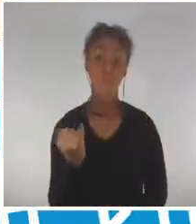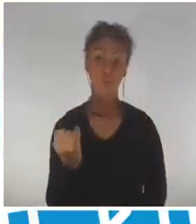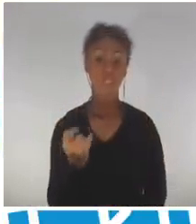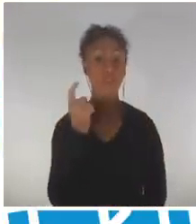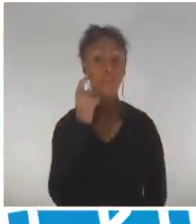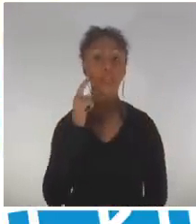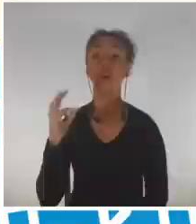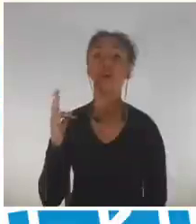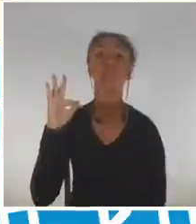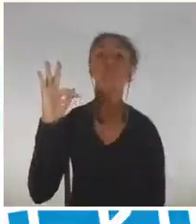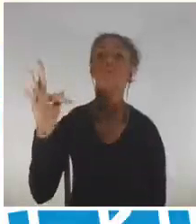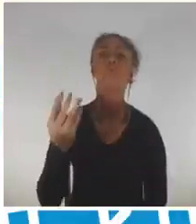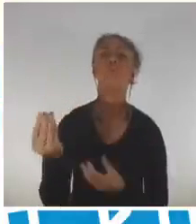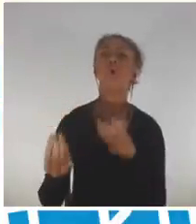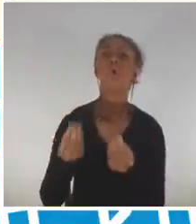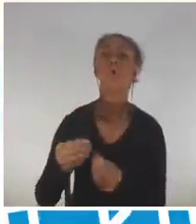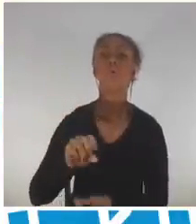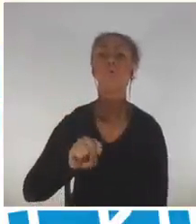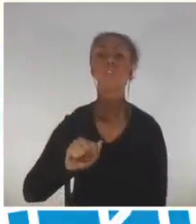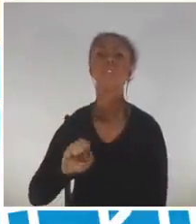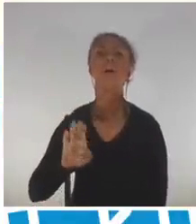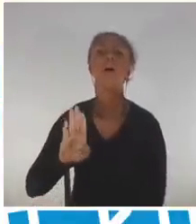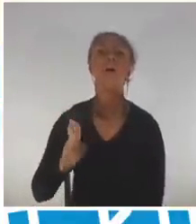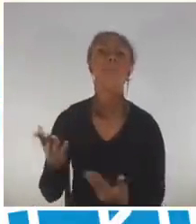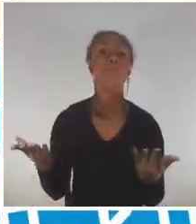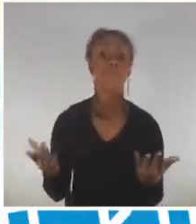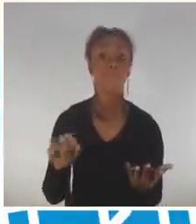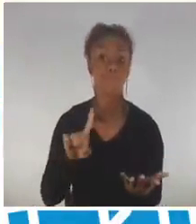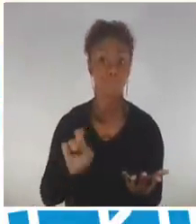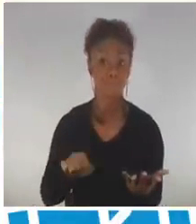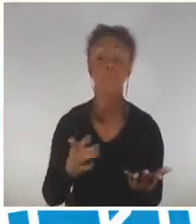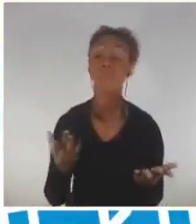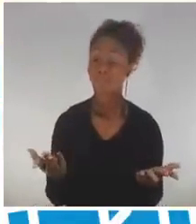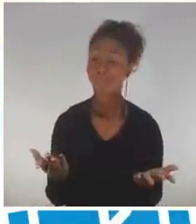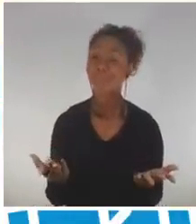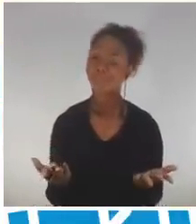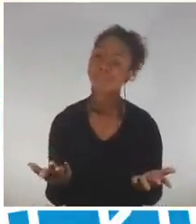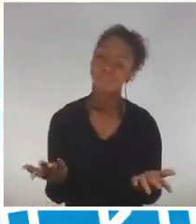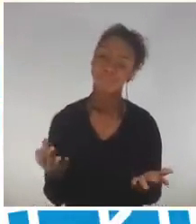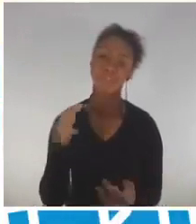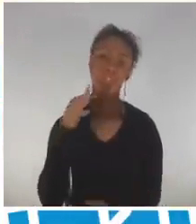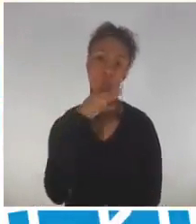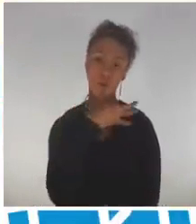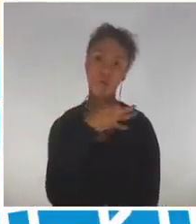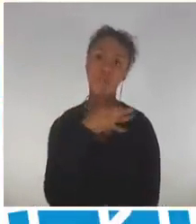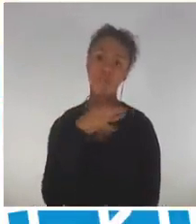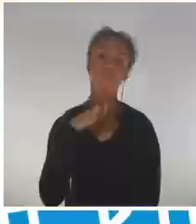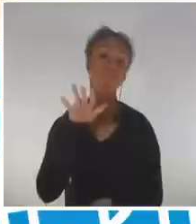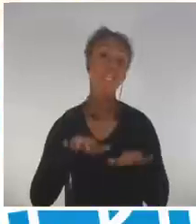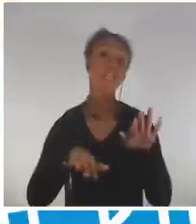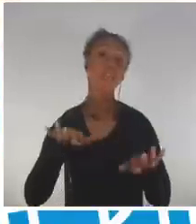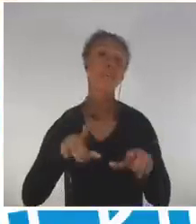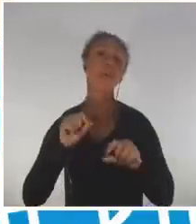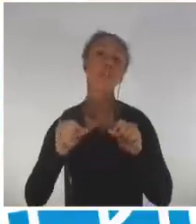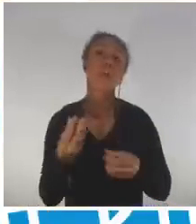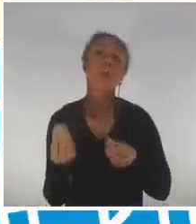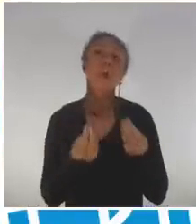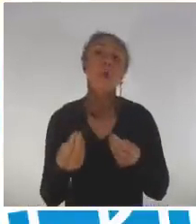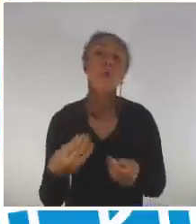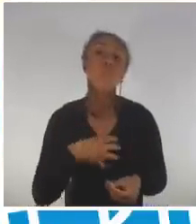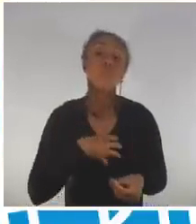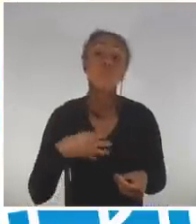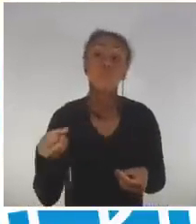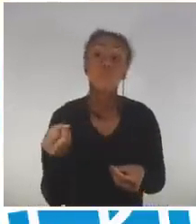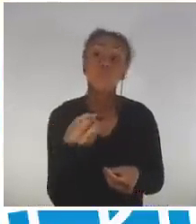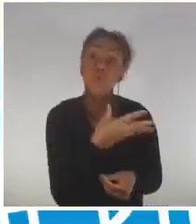do SAEB, e claro que tudo isso vai depender de um novo framework e de novas matrizes, sem o